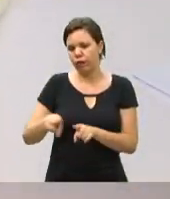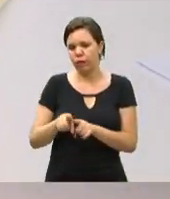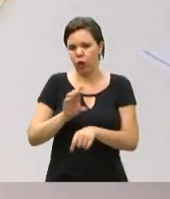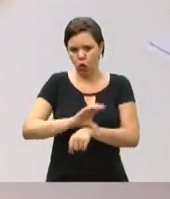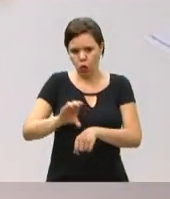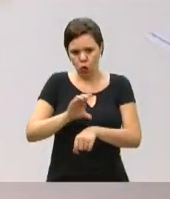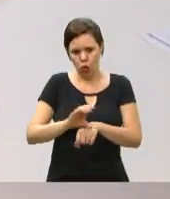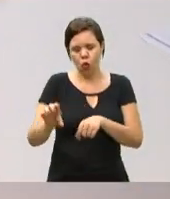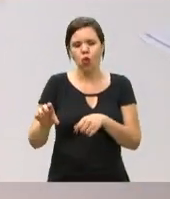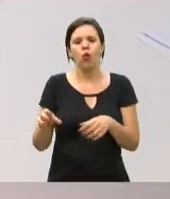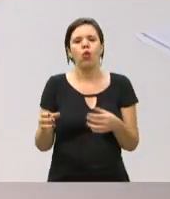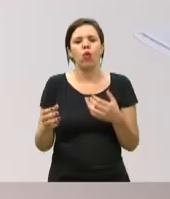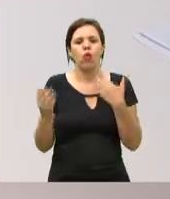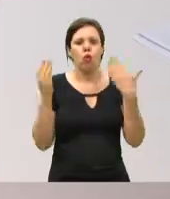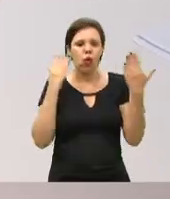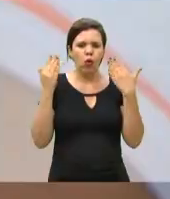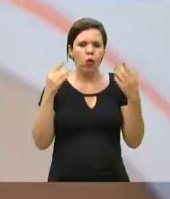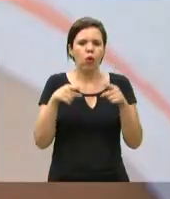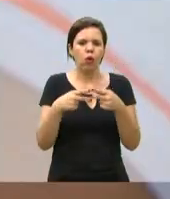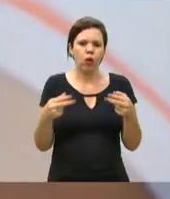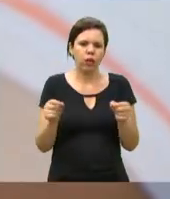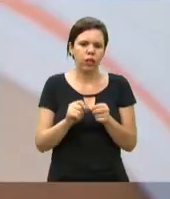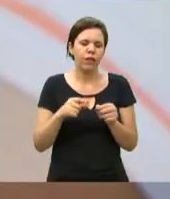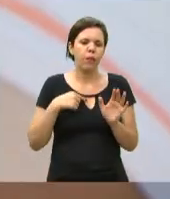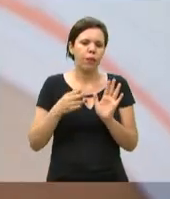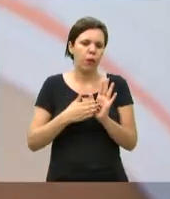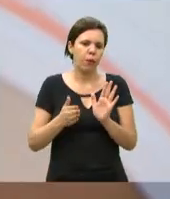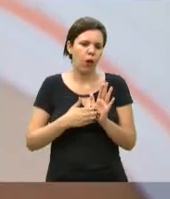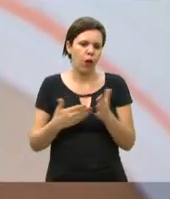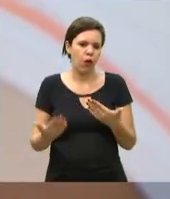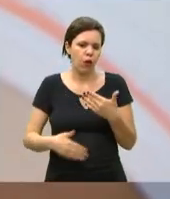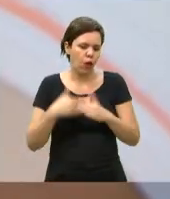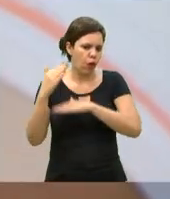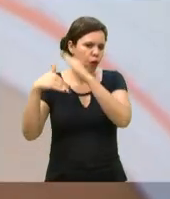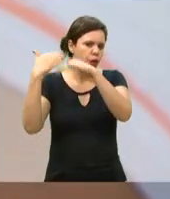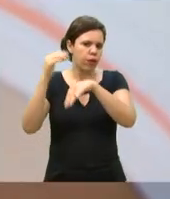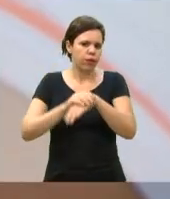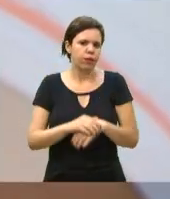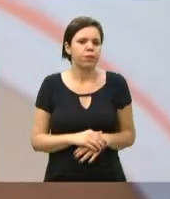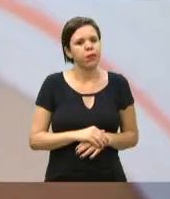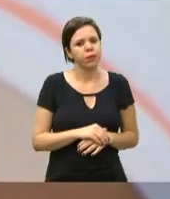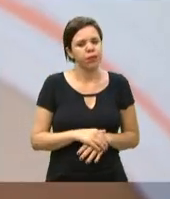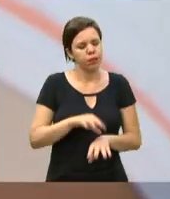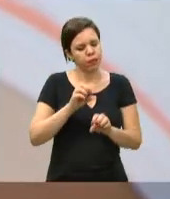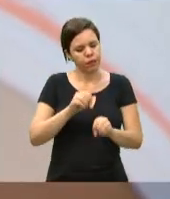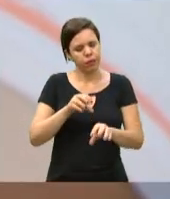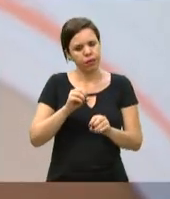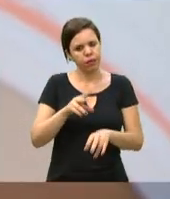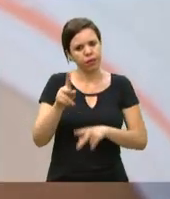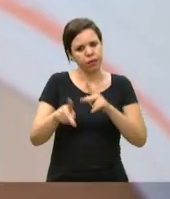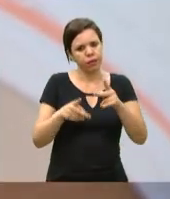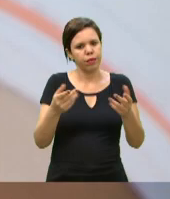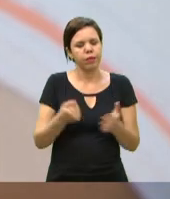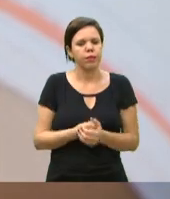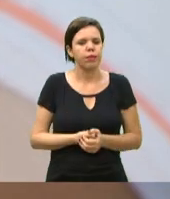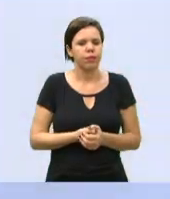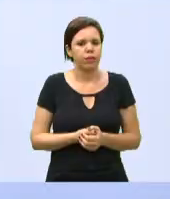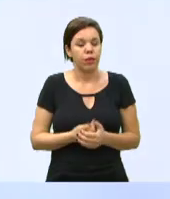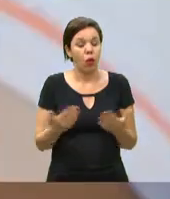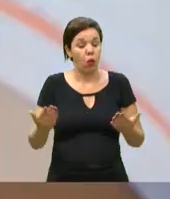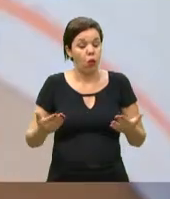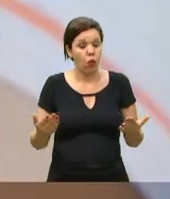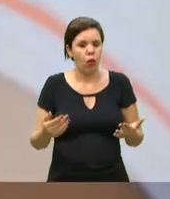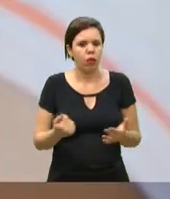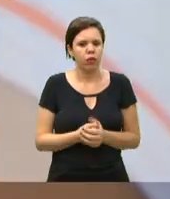terapia ocupacional e sempre teve um propósito de desenvolver e educar pessoas que hoje